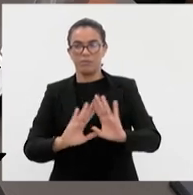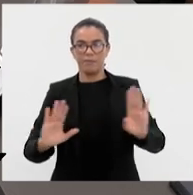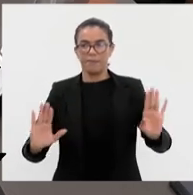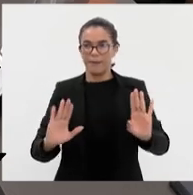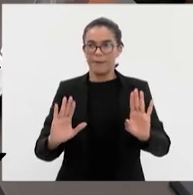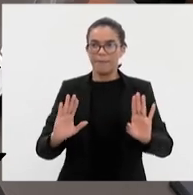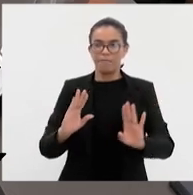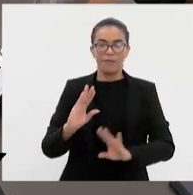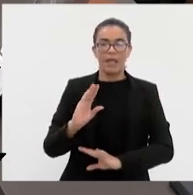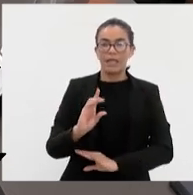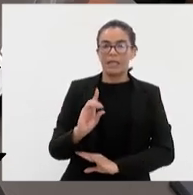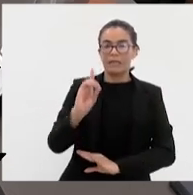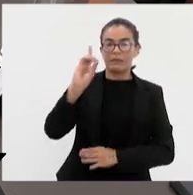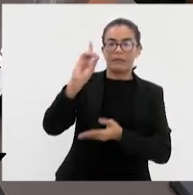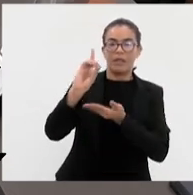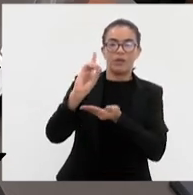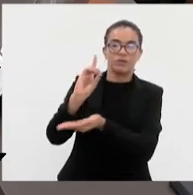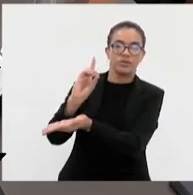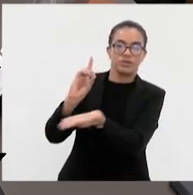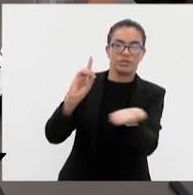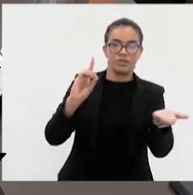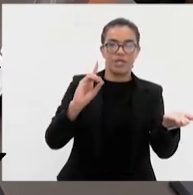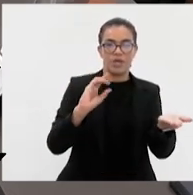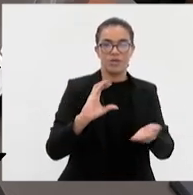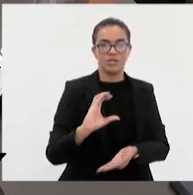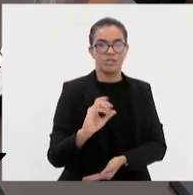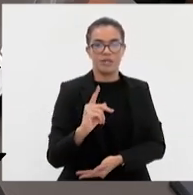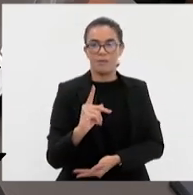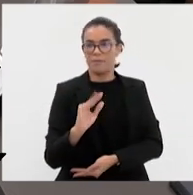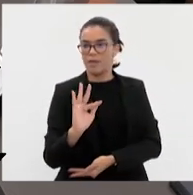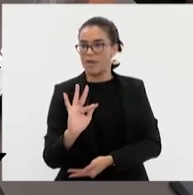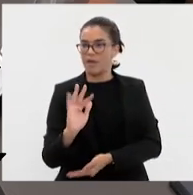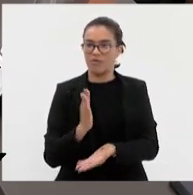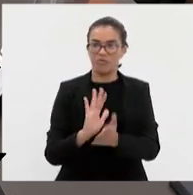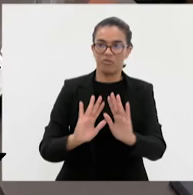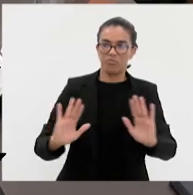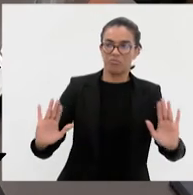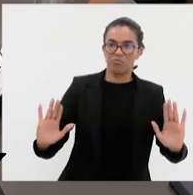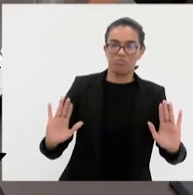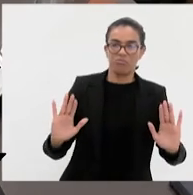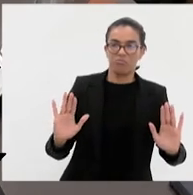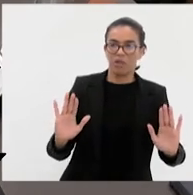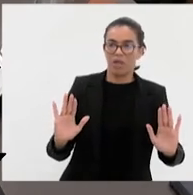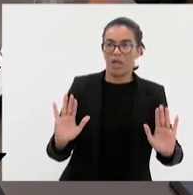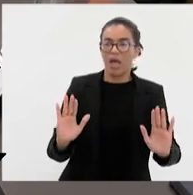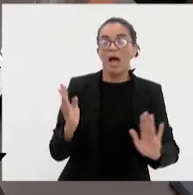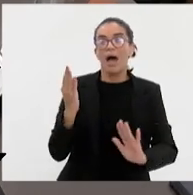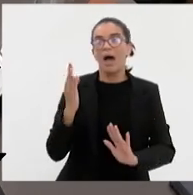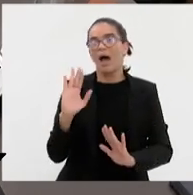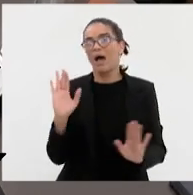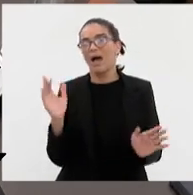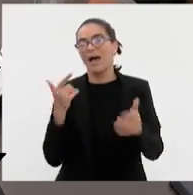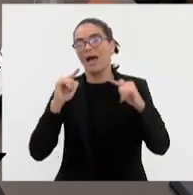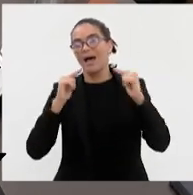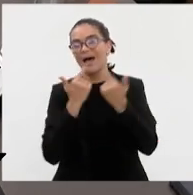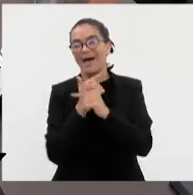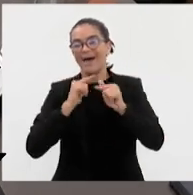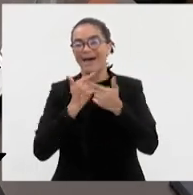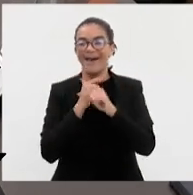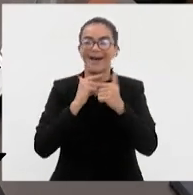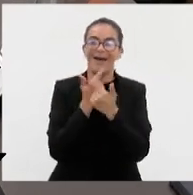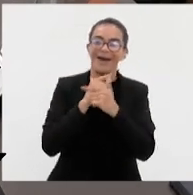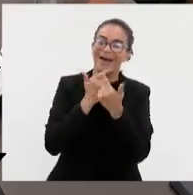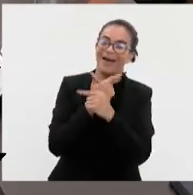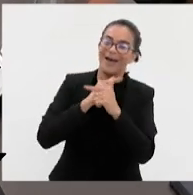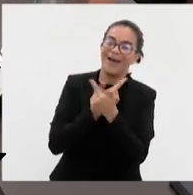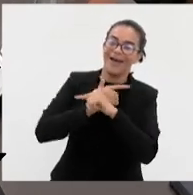um CPF para cada um. Sim, as pessoas eu só quero deixar claro. Isso é problema de cada um. A biologia. Isso não é problema meu, entendeu? Então eu não tenho